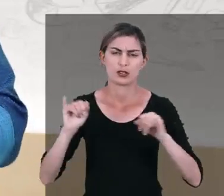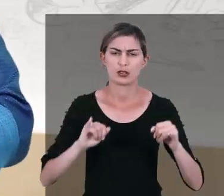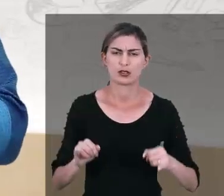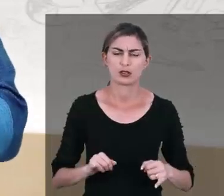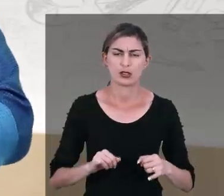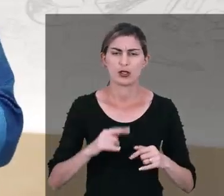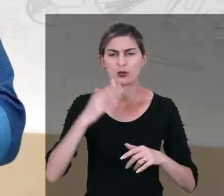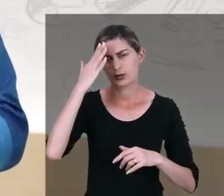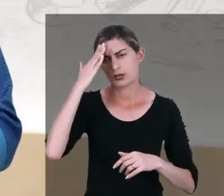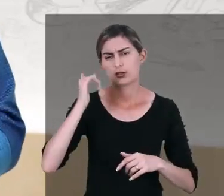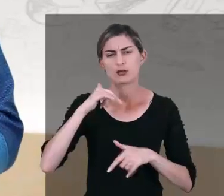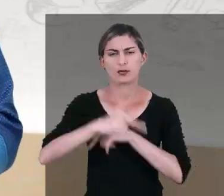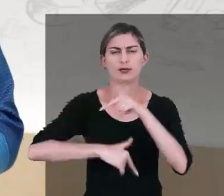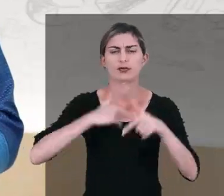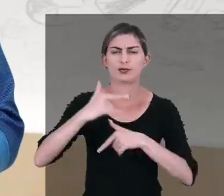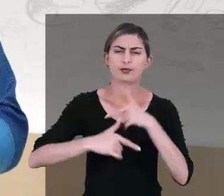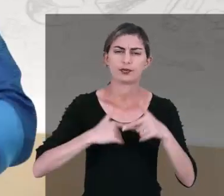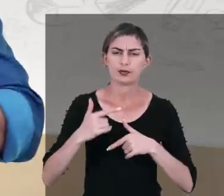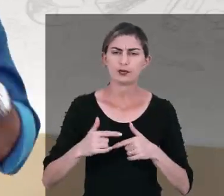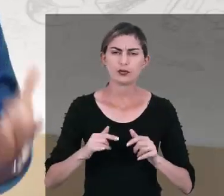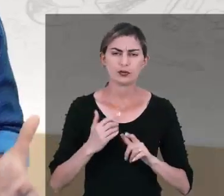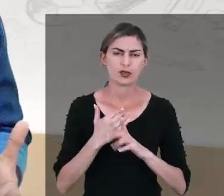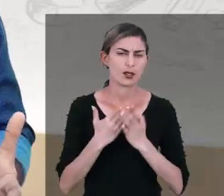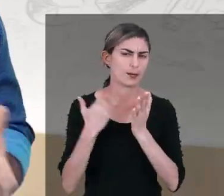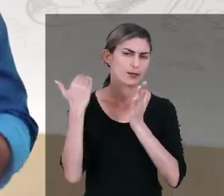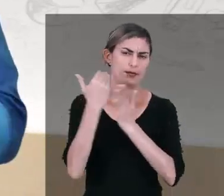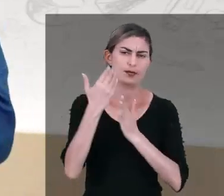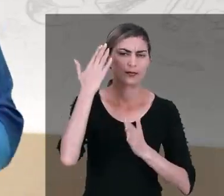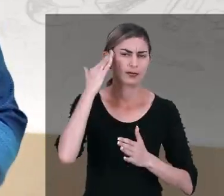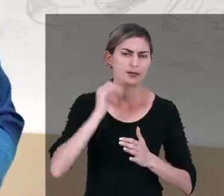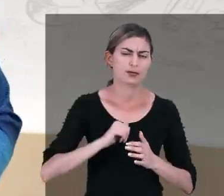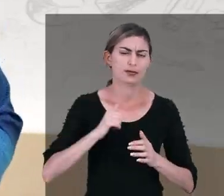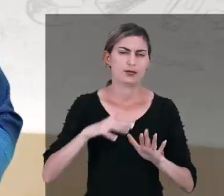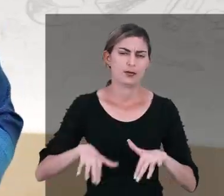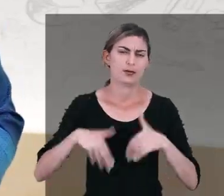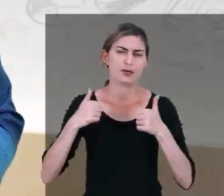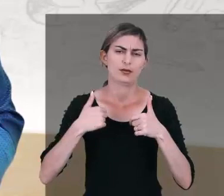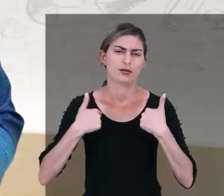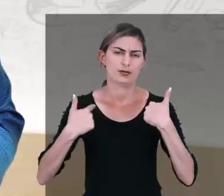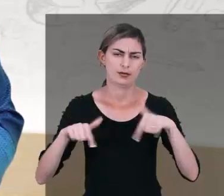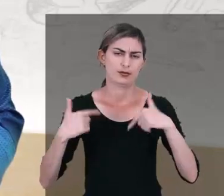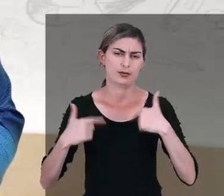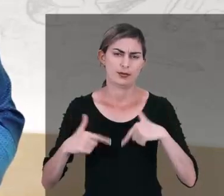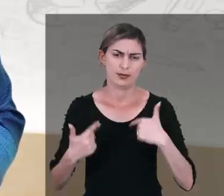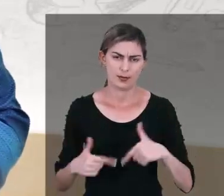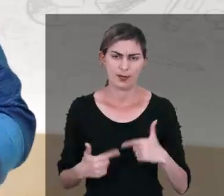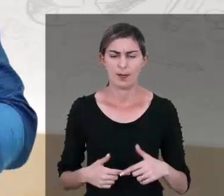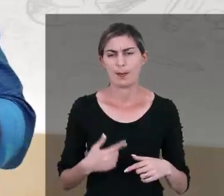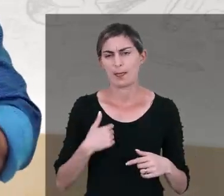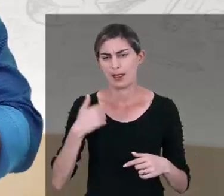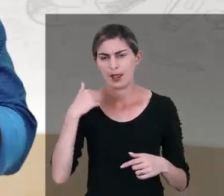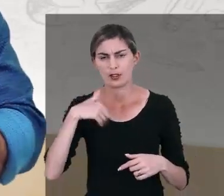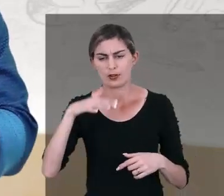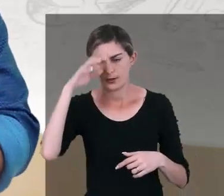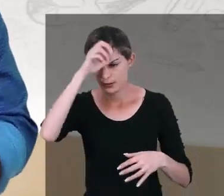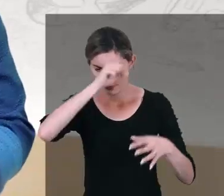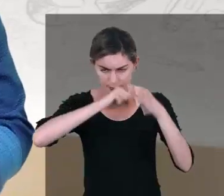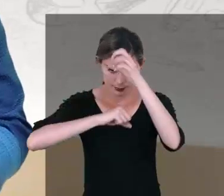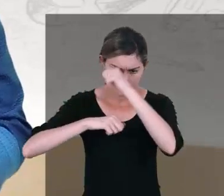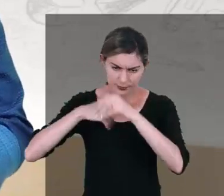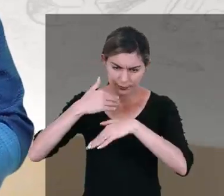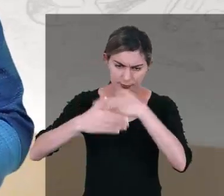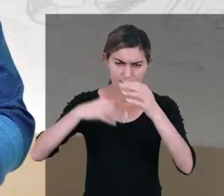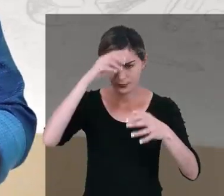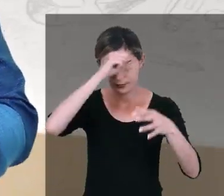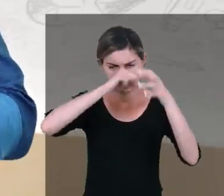gente tem que saber trabalhar com isso. E quanto mais a gente sabe, melhor a gente trabalha, né? A gente vai aprendendo isso aos